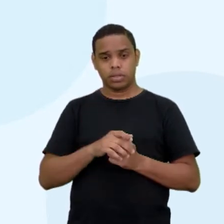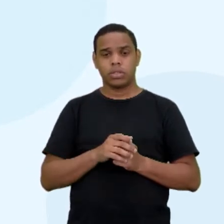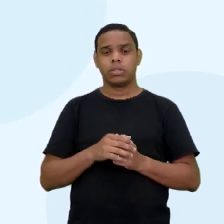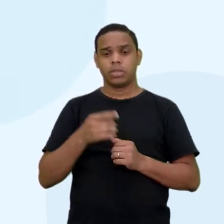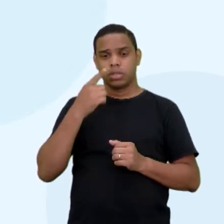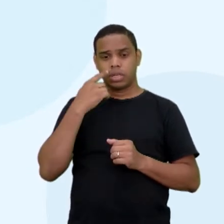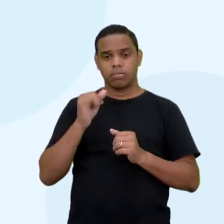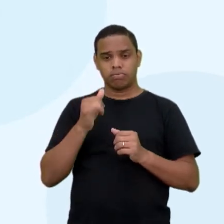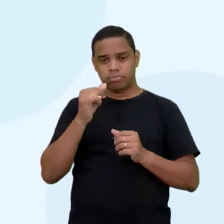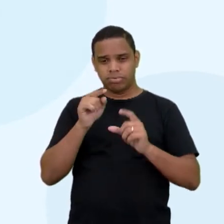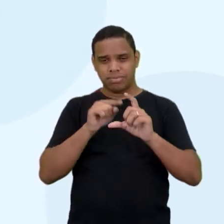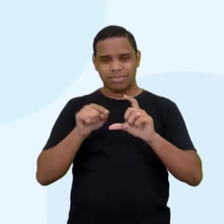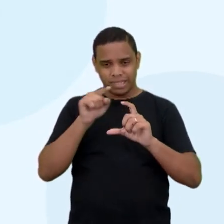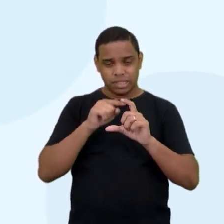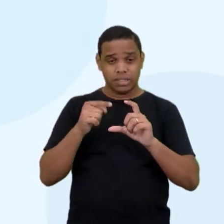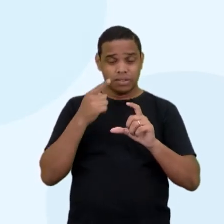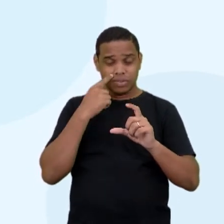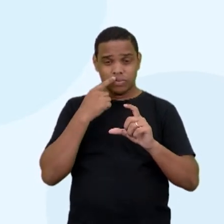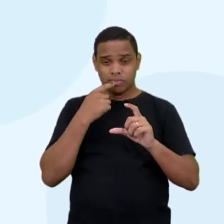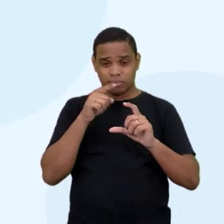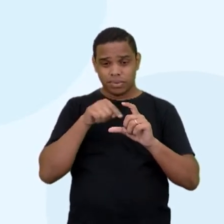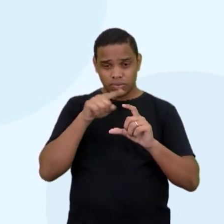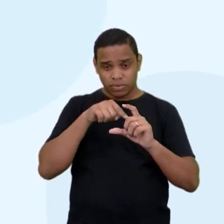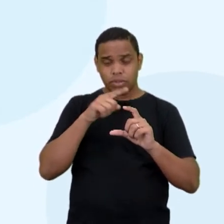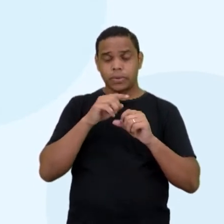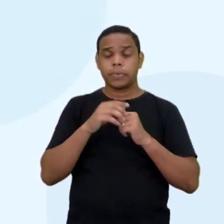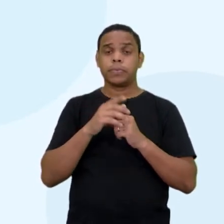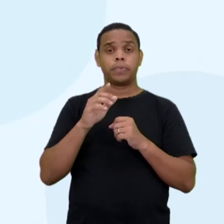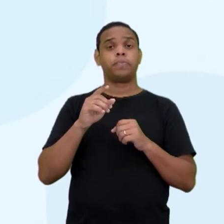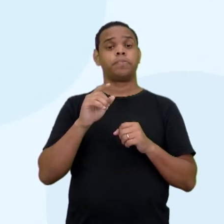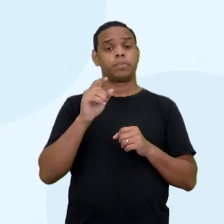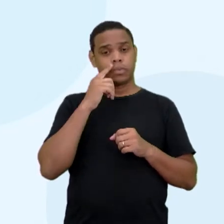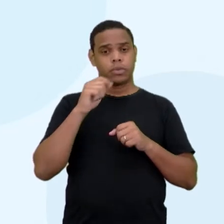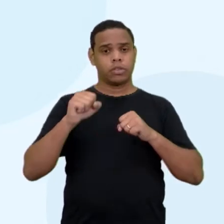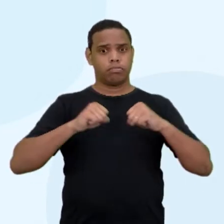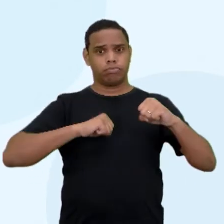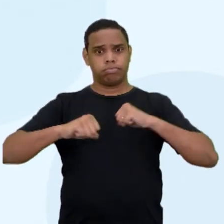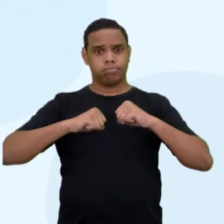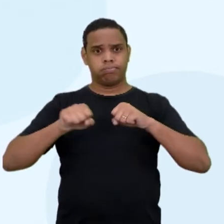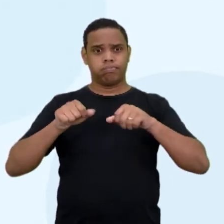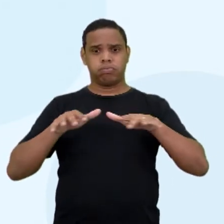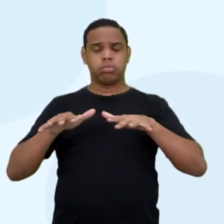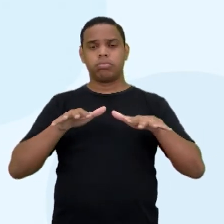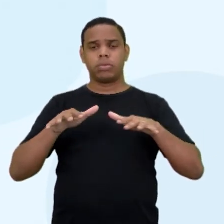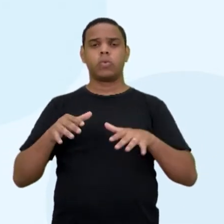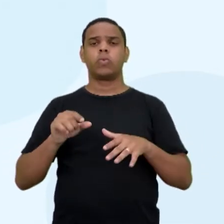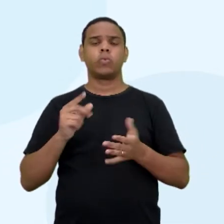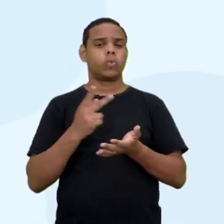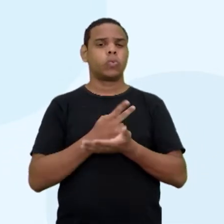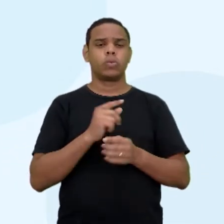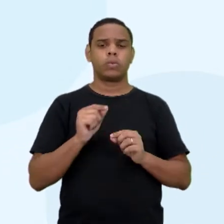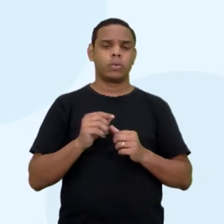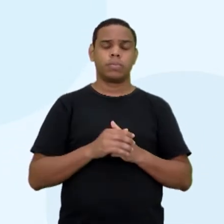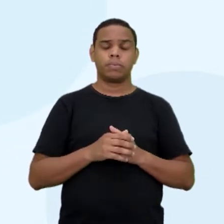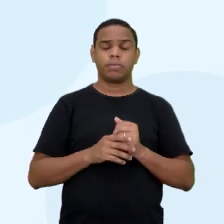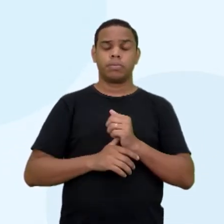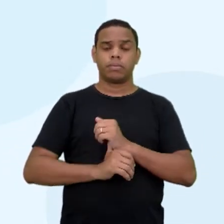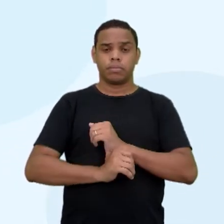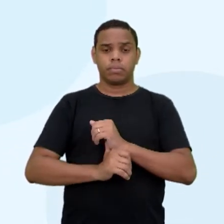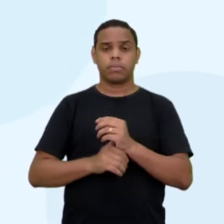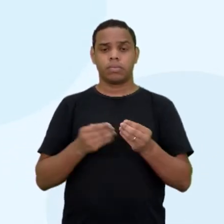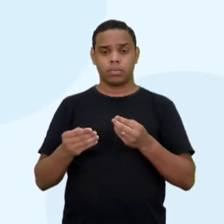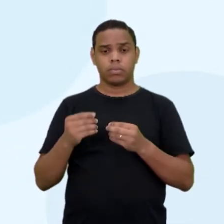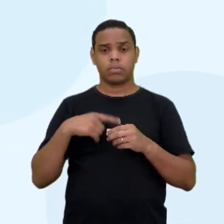da energia nuclear. Né. E aí é interessante, né, esse tremor aí ocasionou aí, né, logicamente com